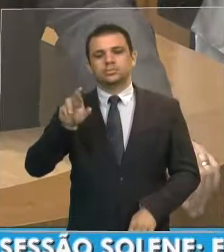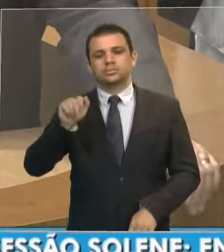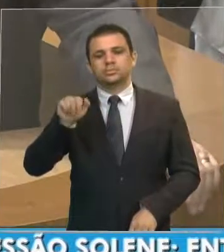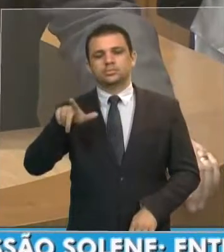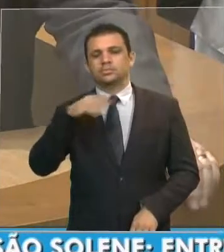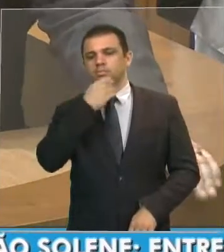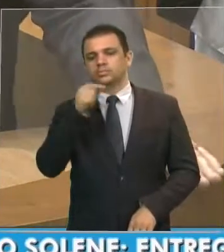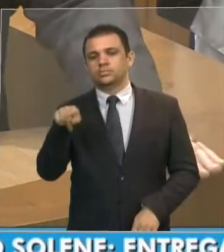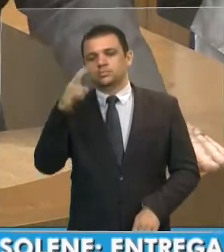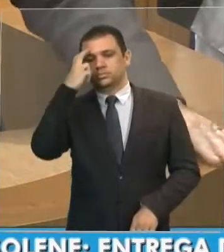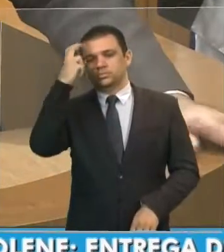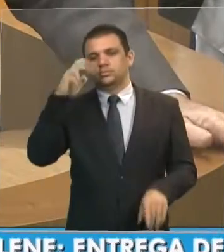sociólogo, autodidata,